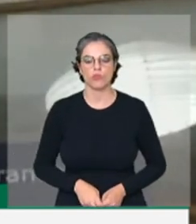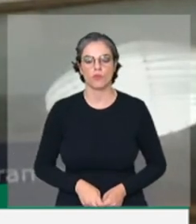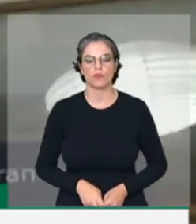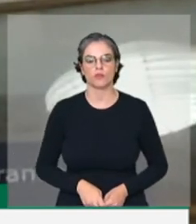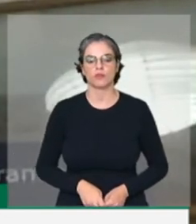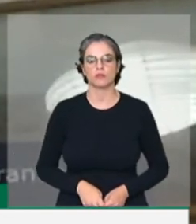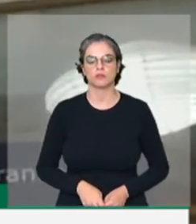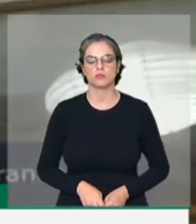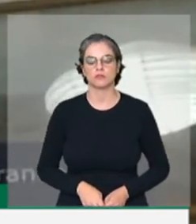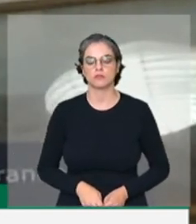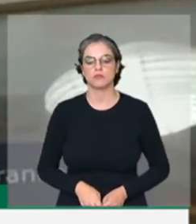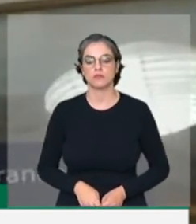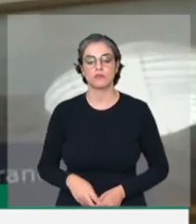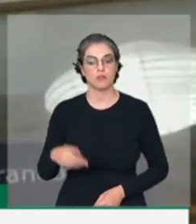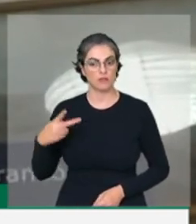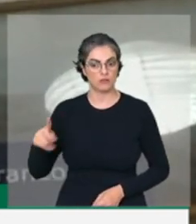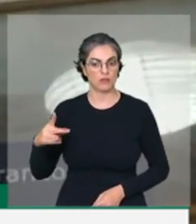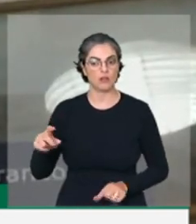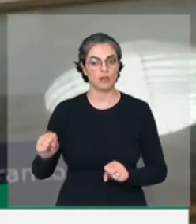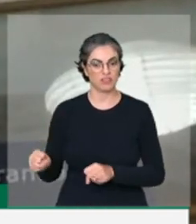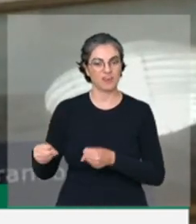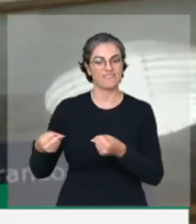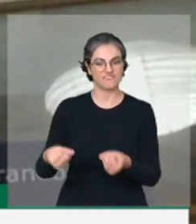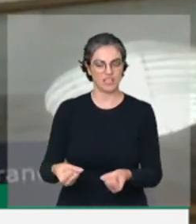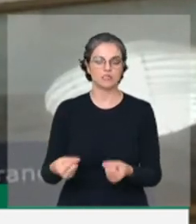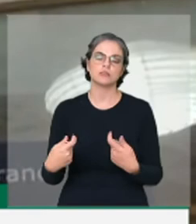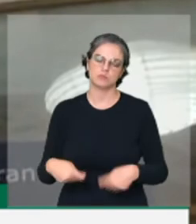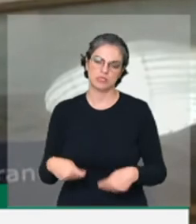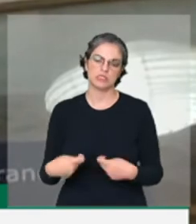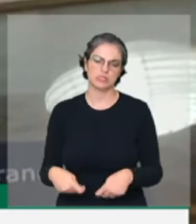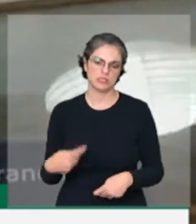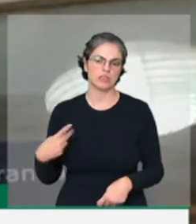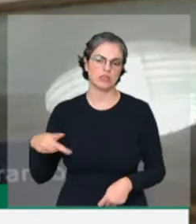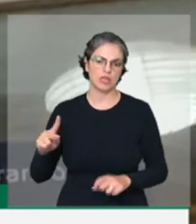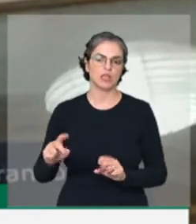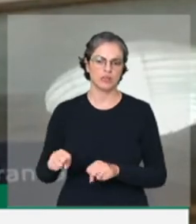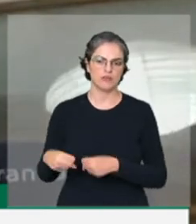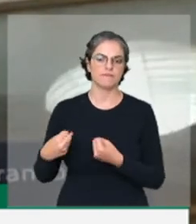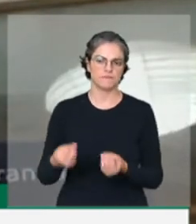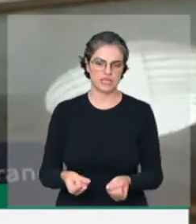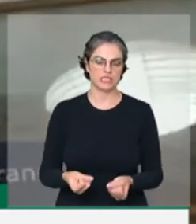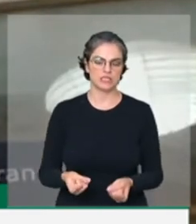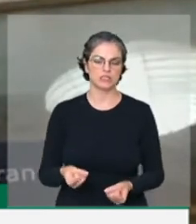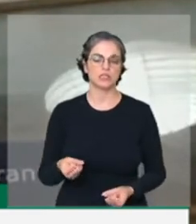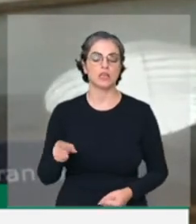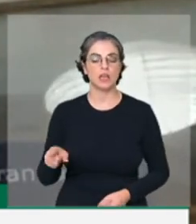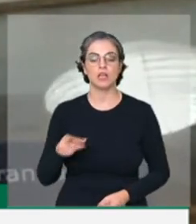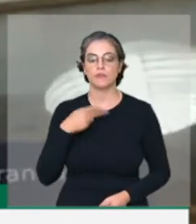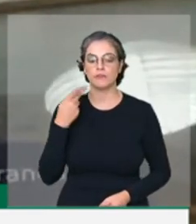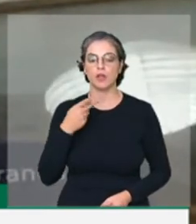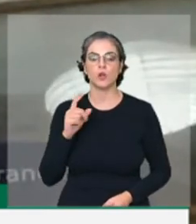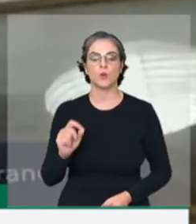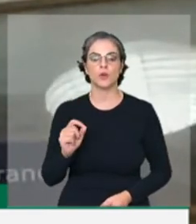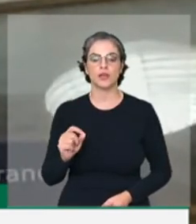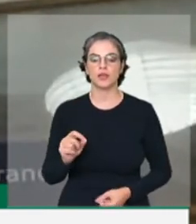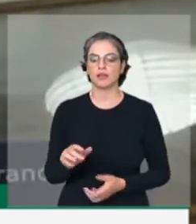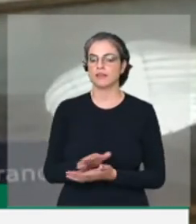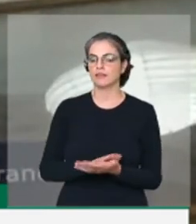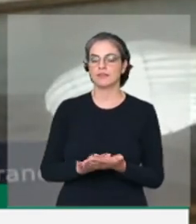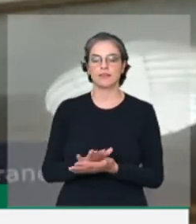Supremo, ele na sua defesa, e tem que ter defesa, ele disse que nada está acima dos votos